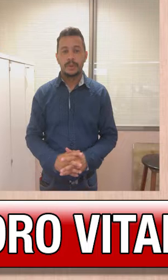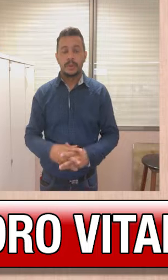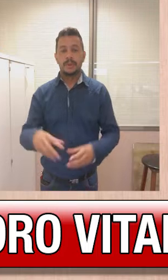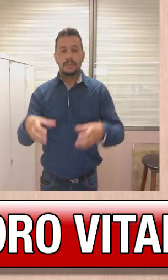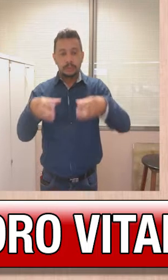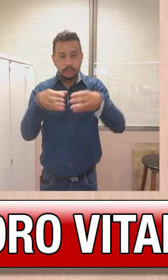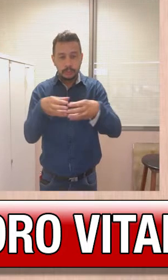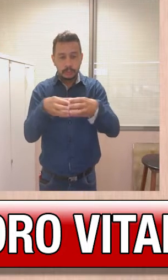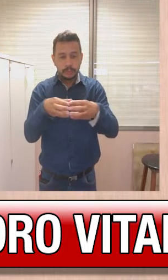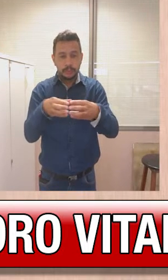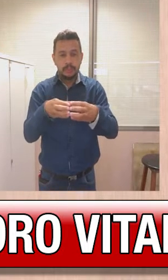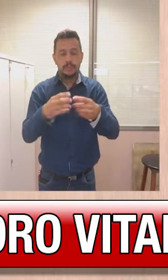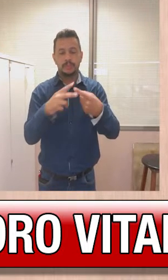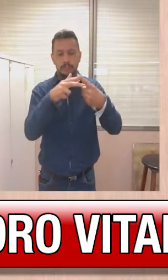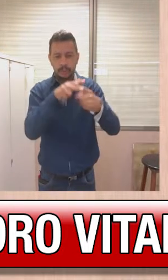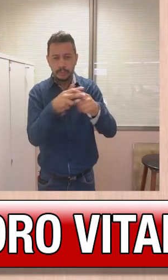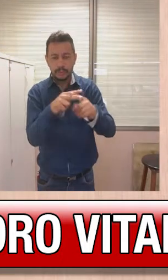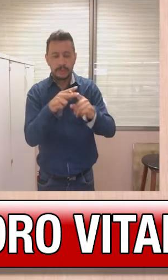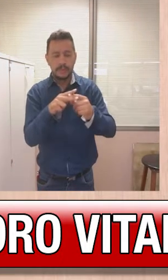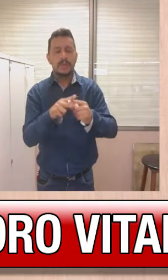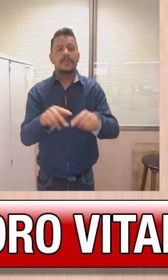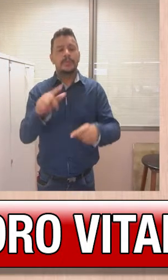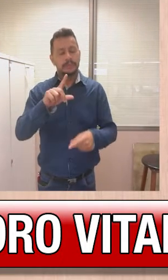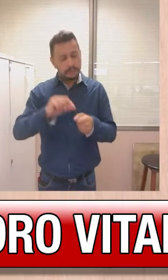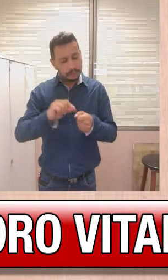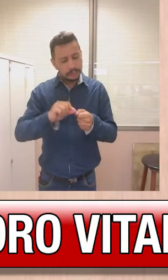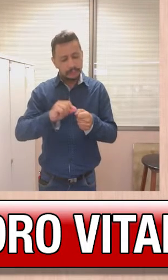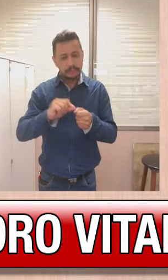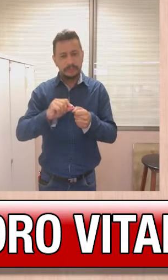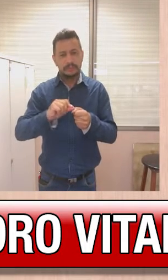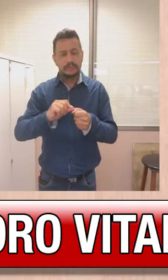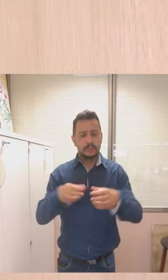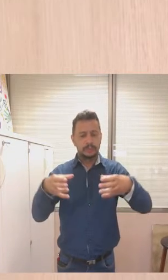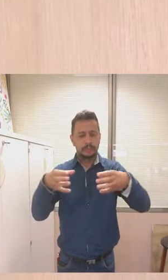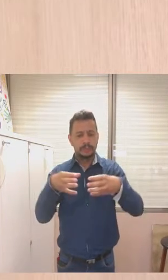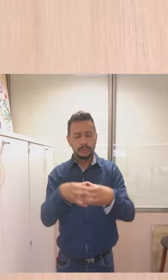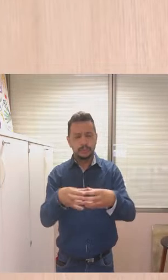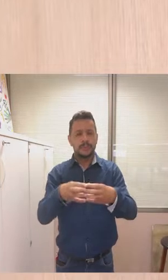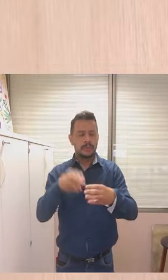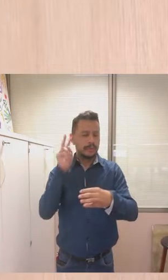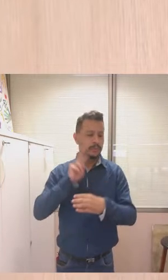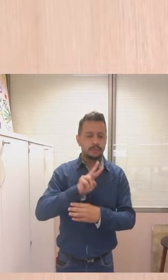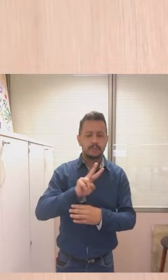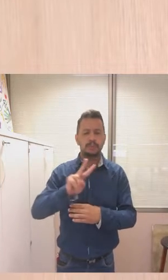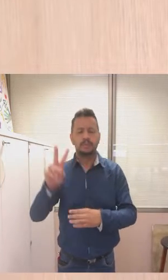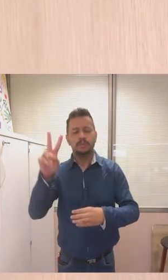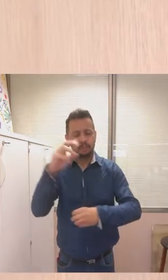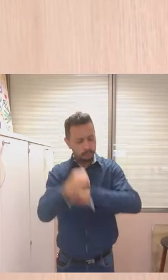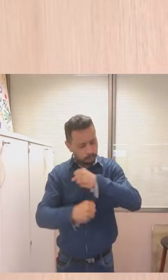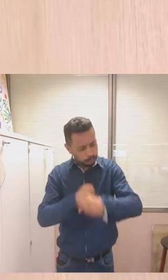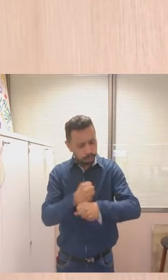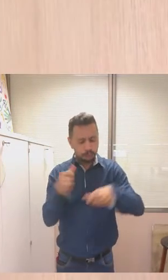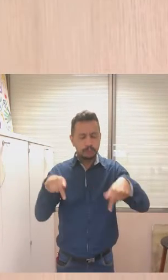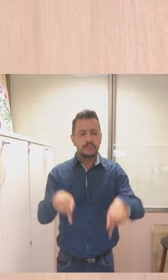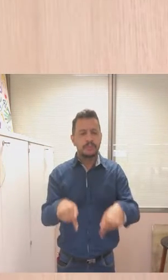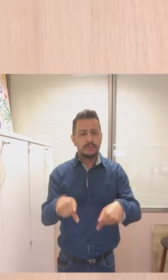a mobilização dos Metalúrgicos para tornar a campanha salarial 2022 Vitoriosa está todo